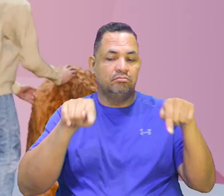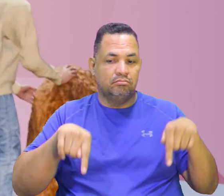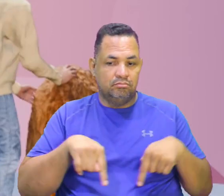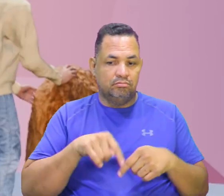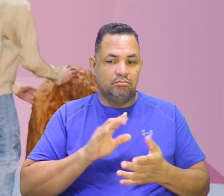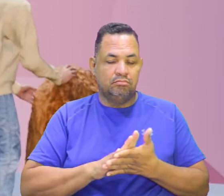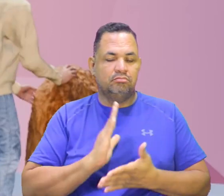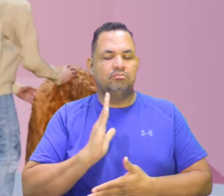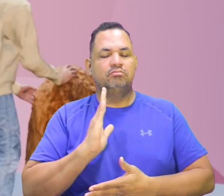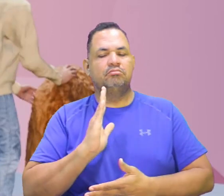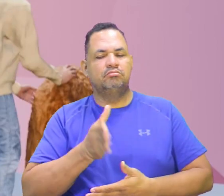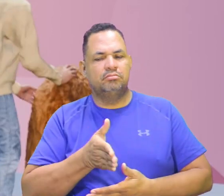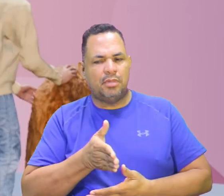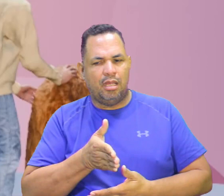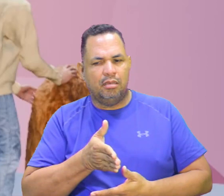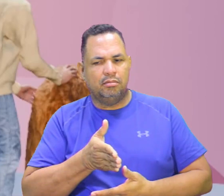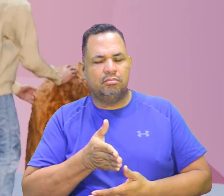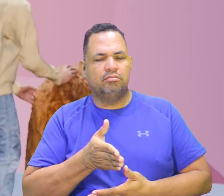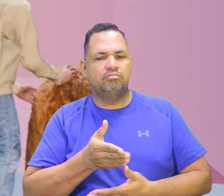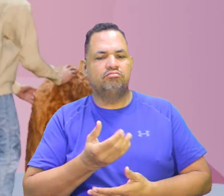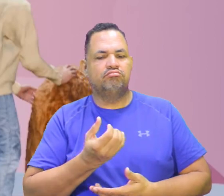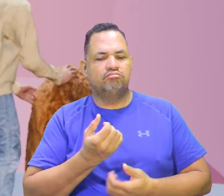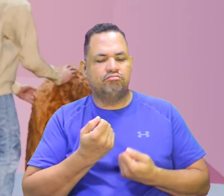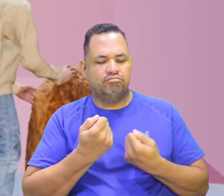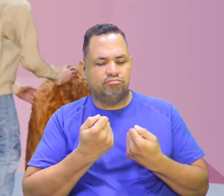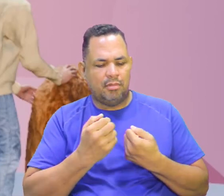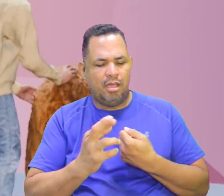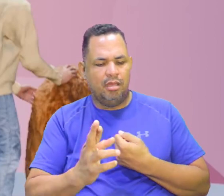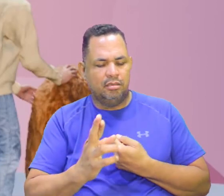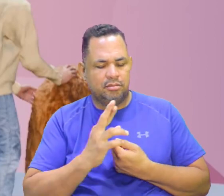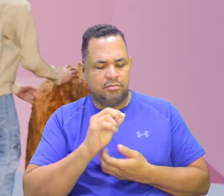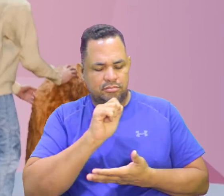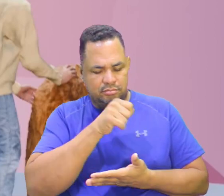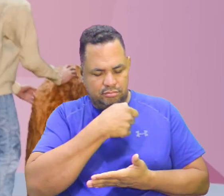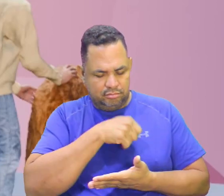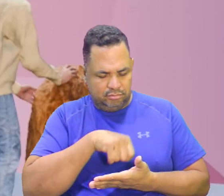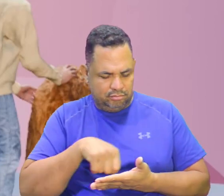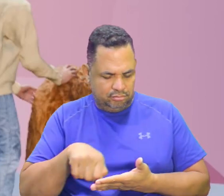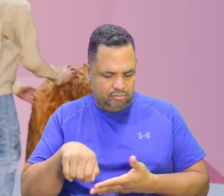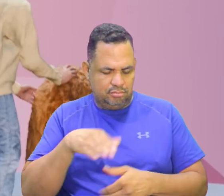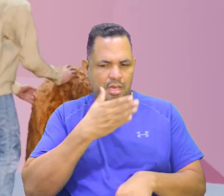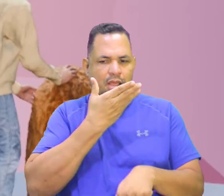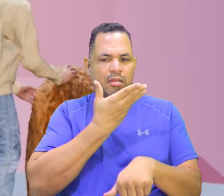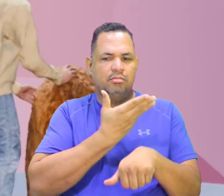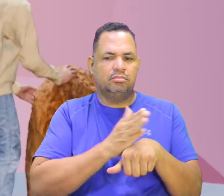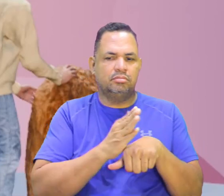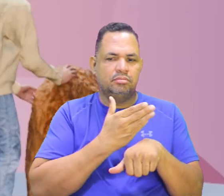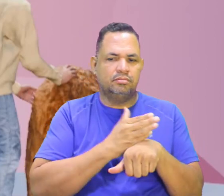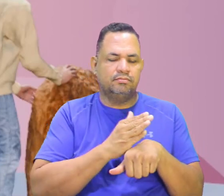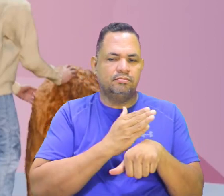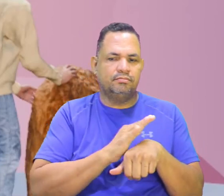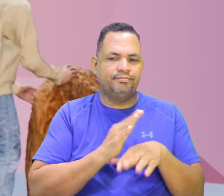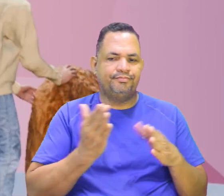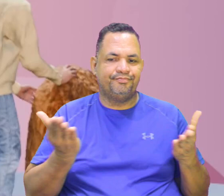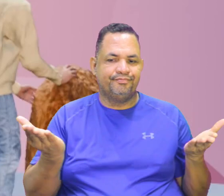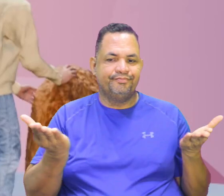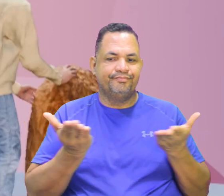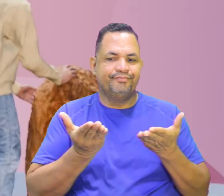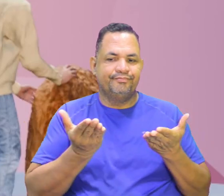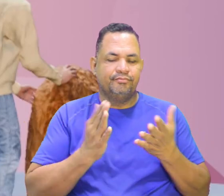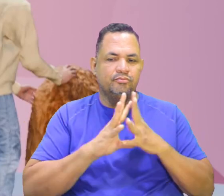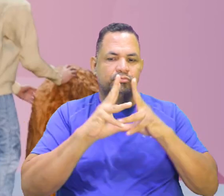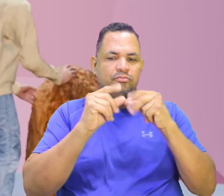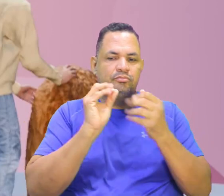Já deu tempo de vocês responder as atividades. Praticarem, agora... saber onde é que vai encaixar cada um. Agora vamos ver aí